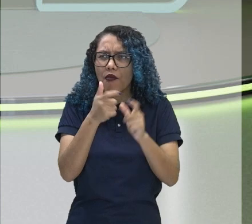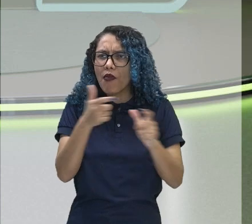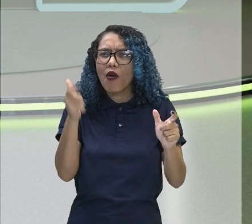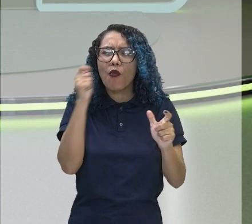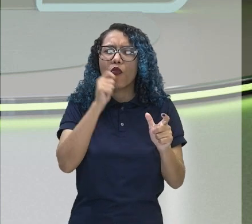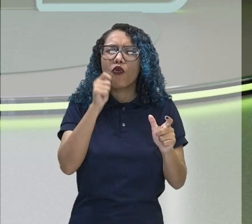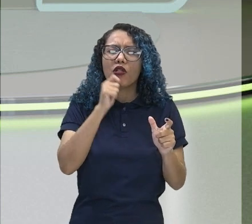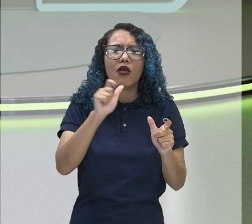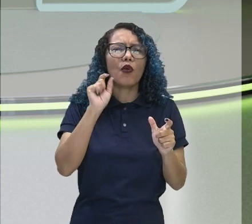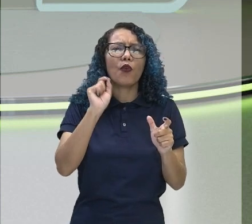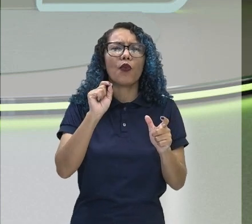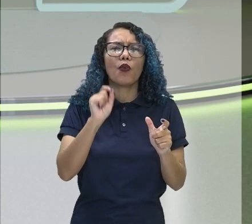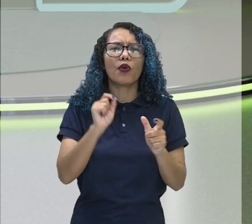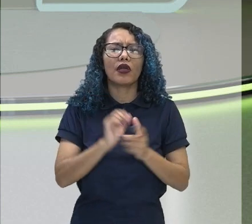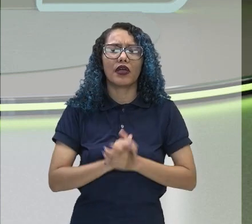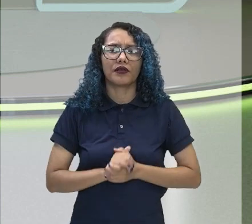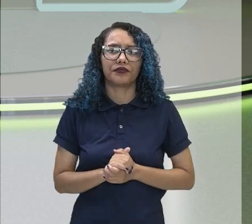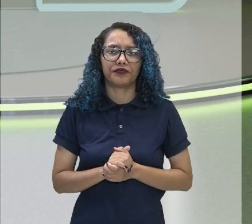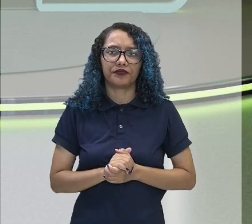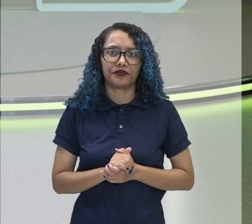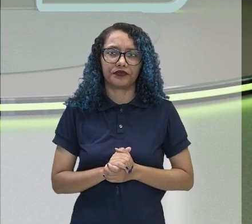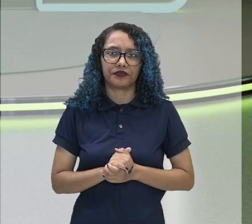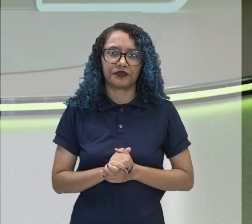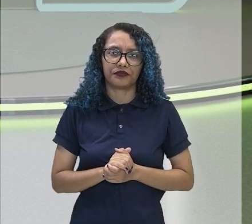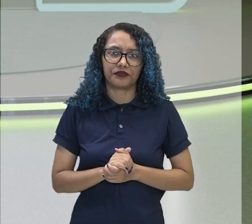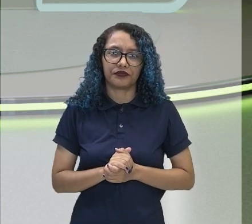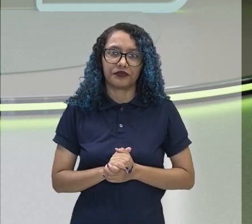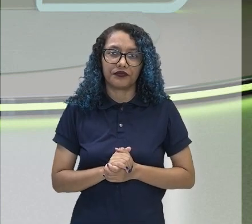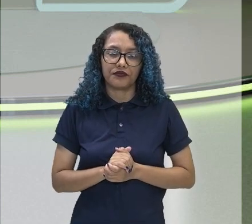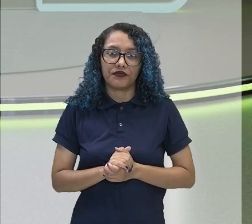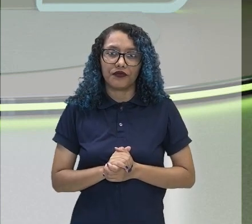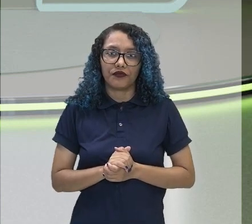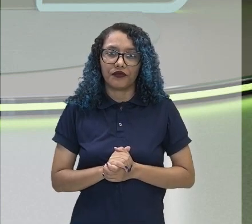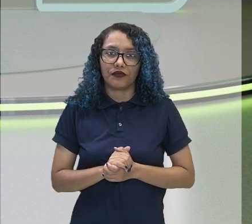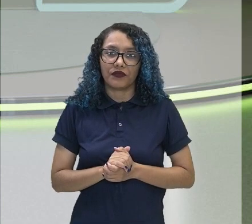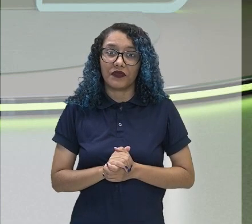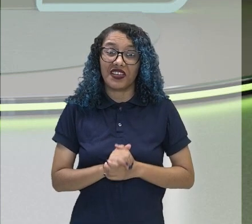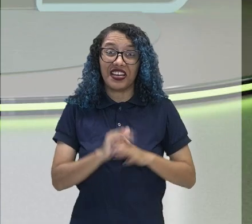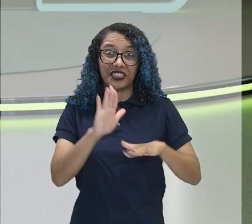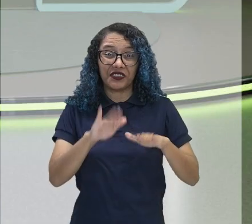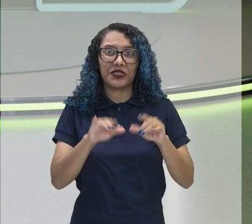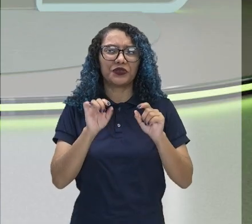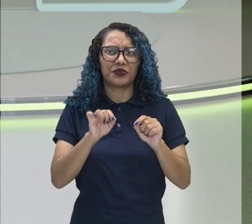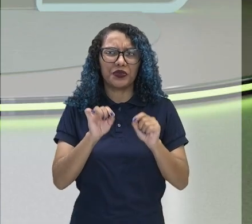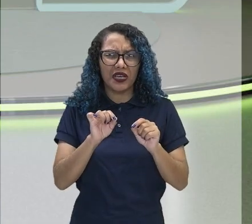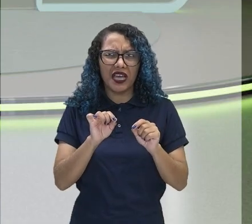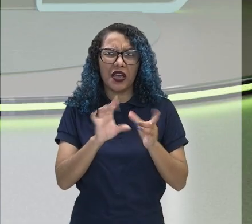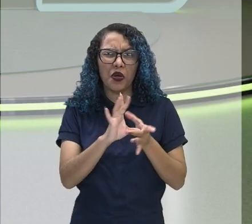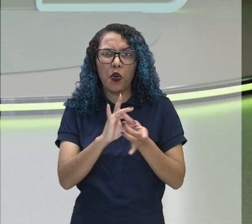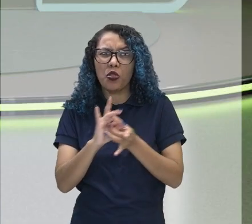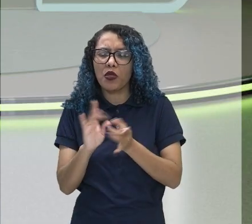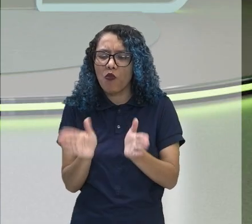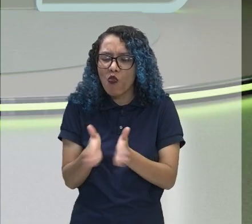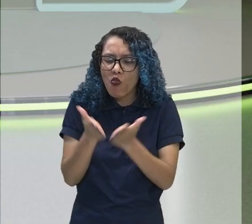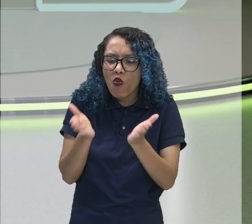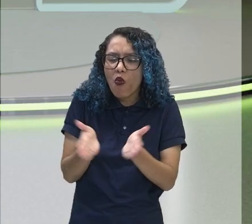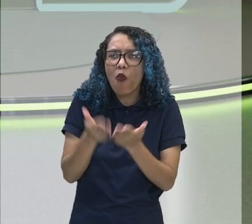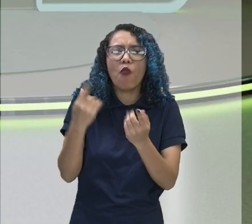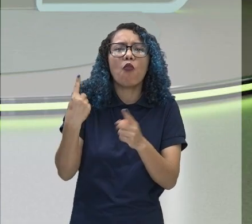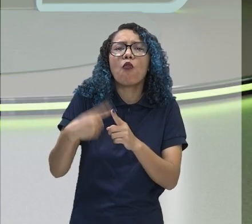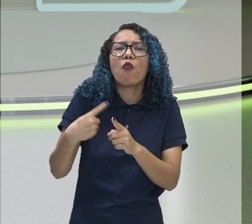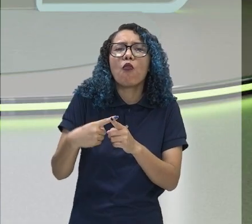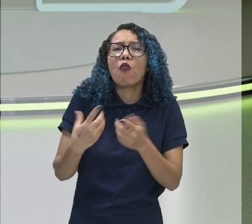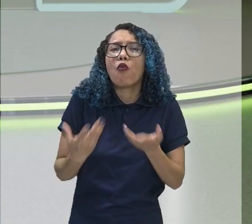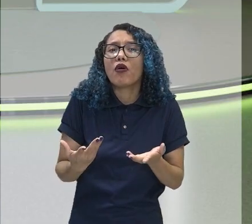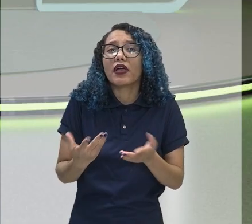aí entrando em um período, né, em um quadro ali muitas vezes de pobreza, porque estava muito atrelada à questão